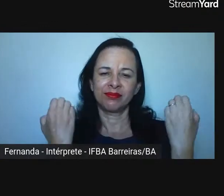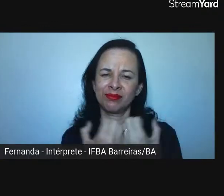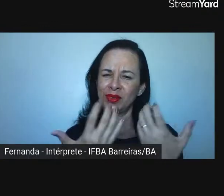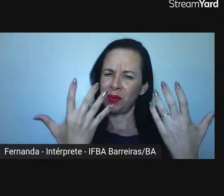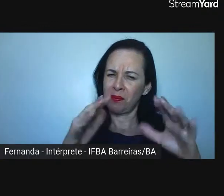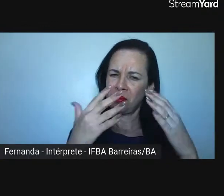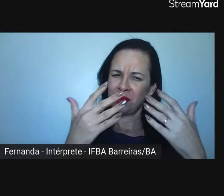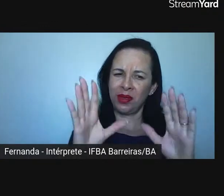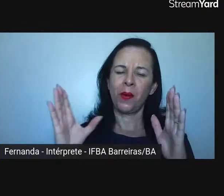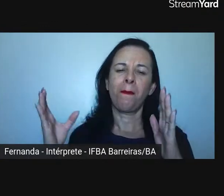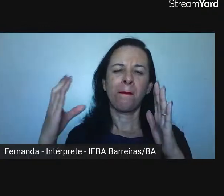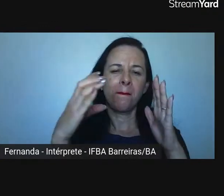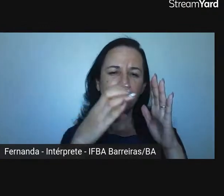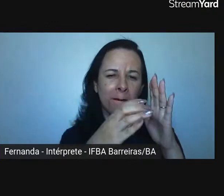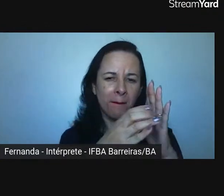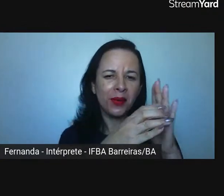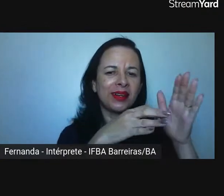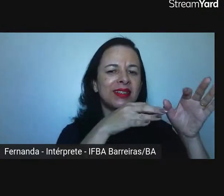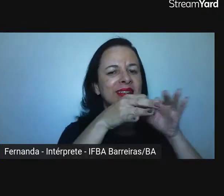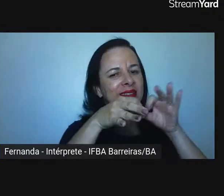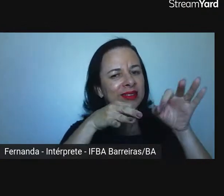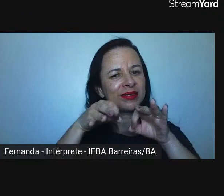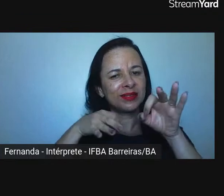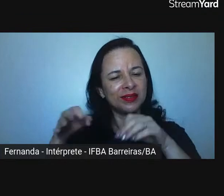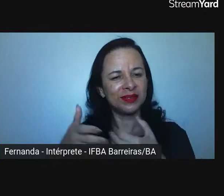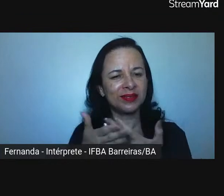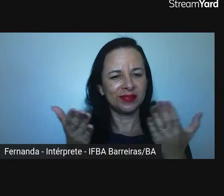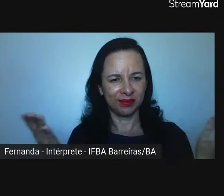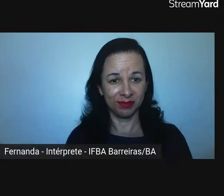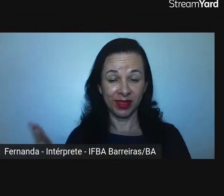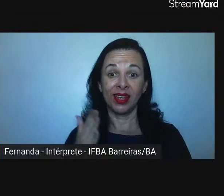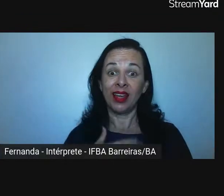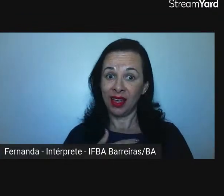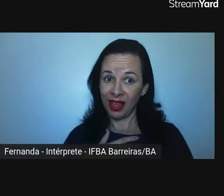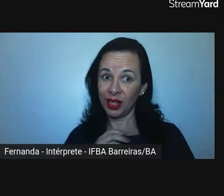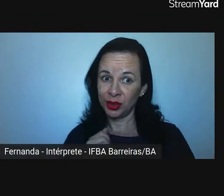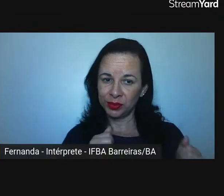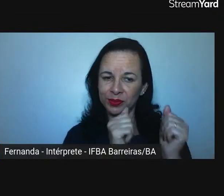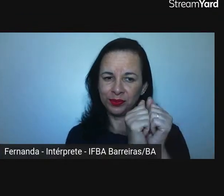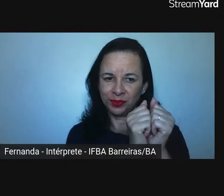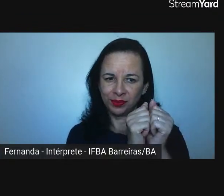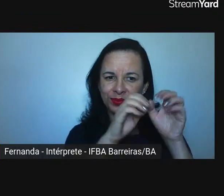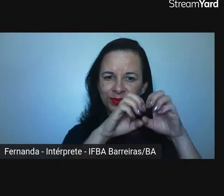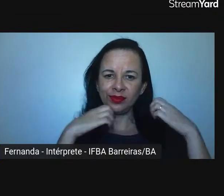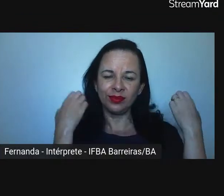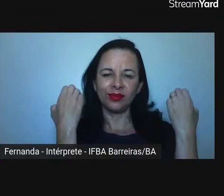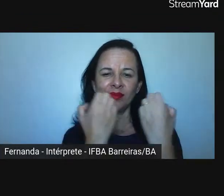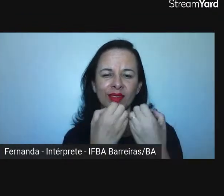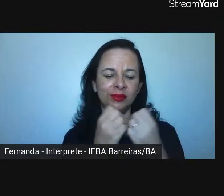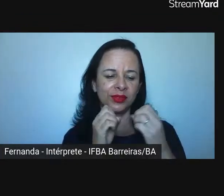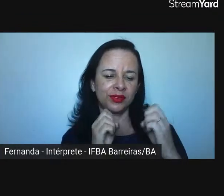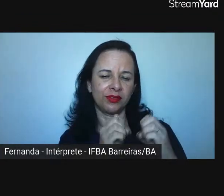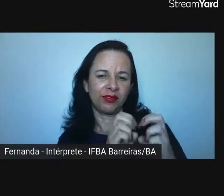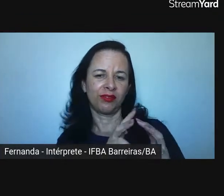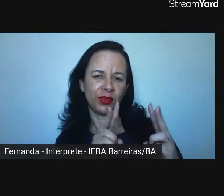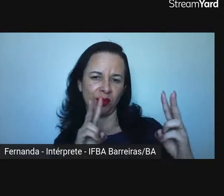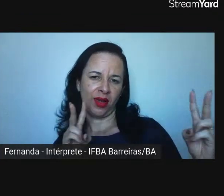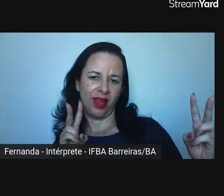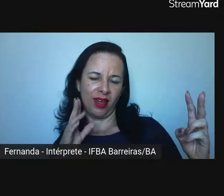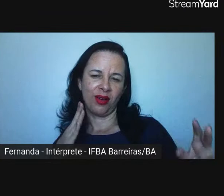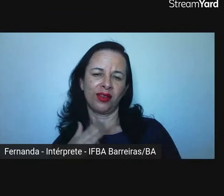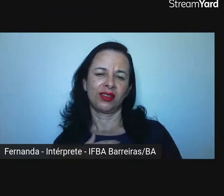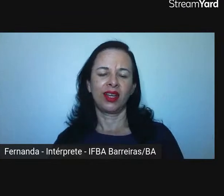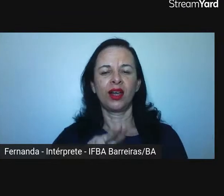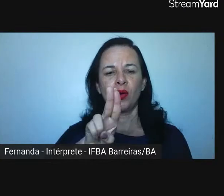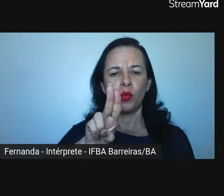organizadora eu faço parte da comissão organizadora do evento virtual da ufrb universidade e eu